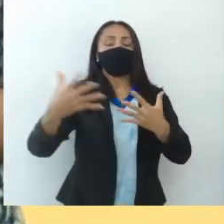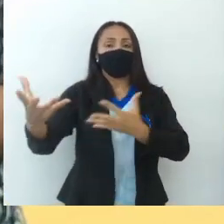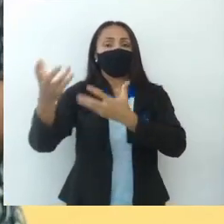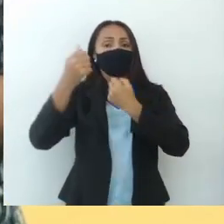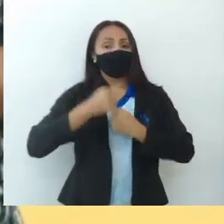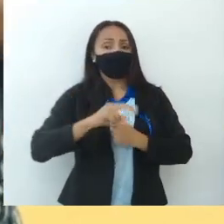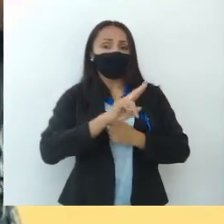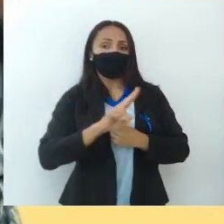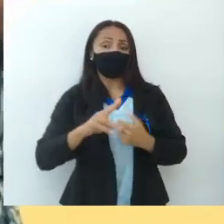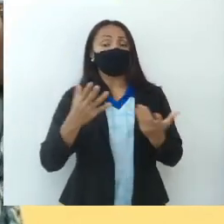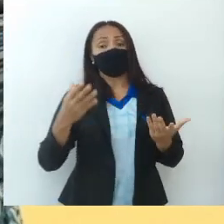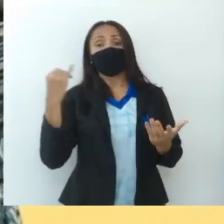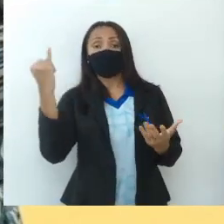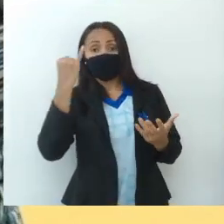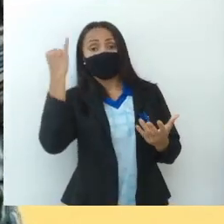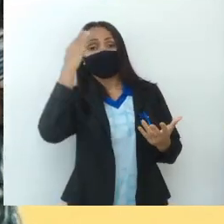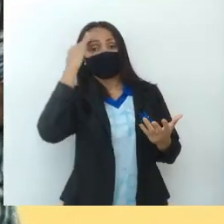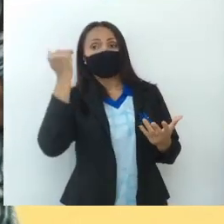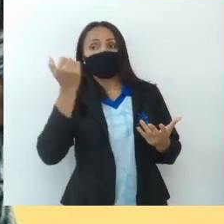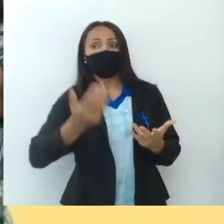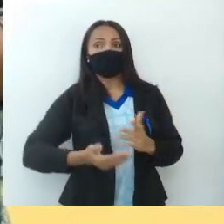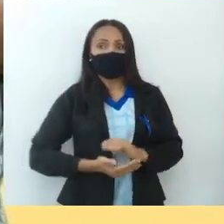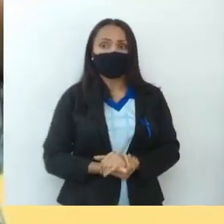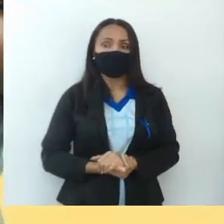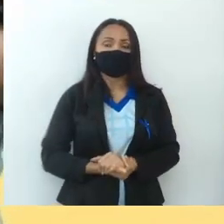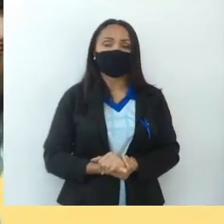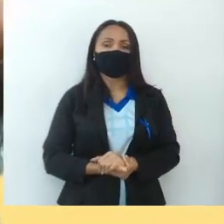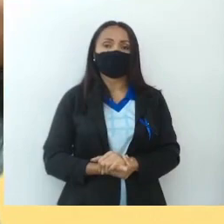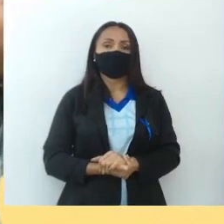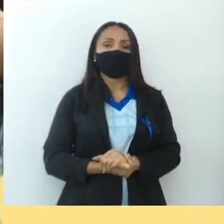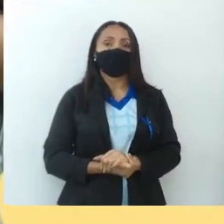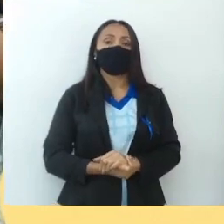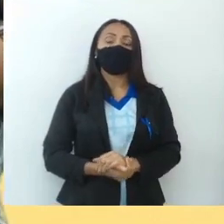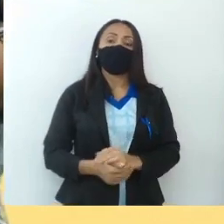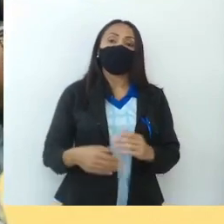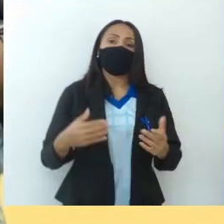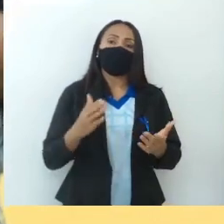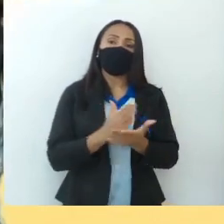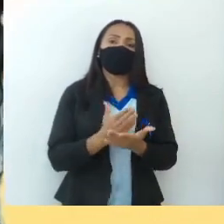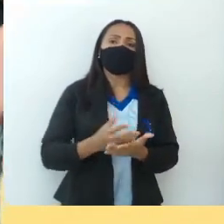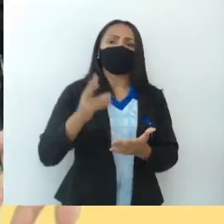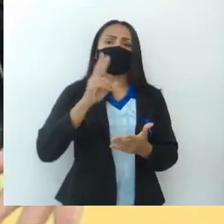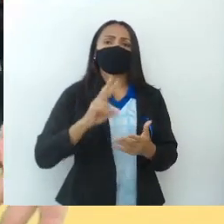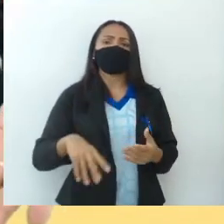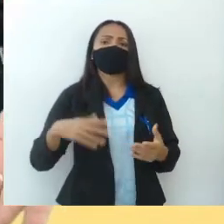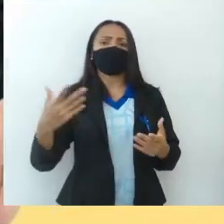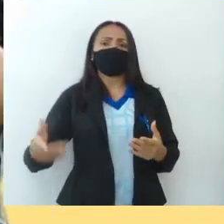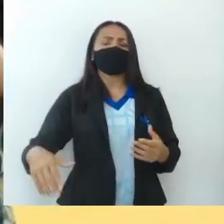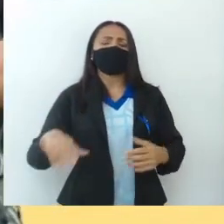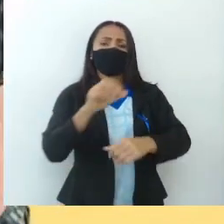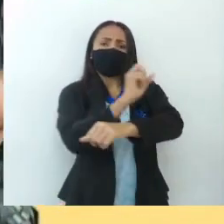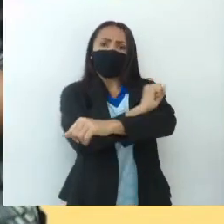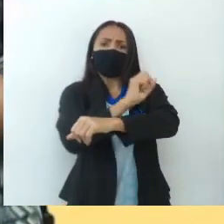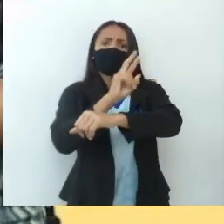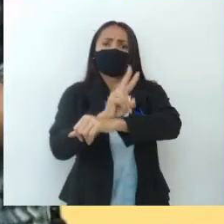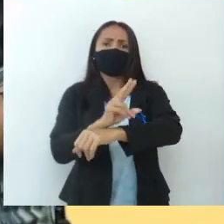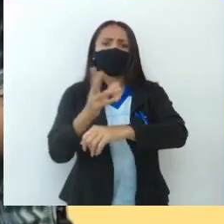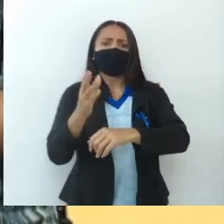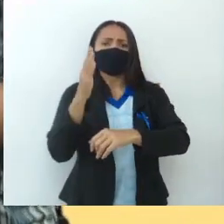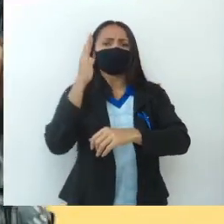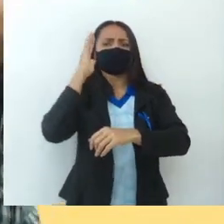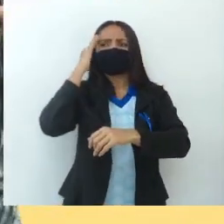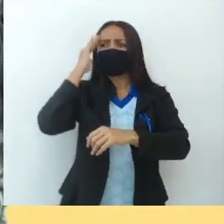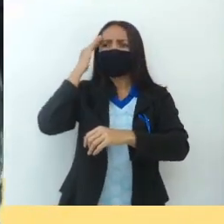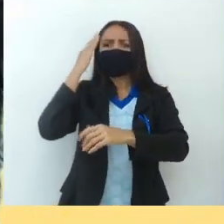Então é importante, então é um Importantíssimo, exercício. professor, bem lembrado. Às vezes você passa na Avenida Cruz Cabugá, no Recife, e não sabe a origem do nome,